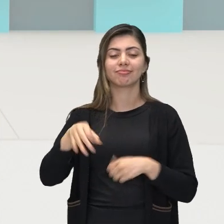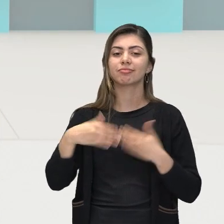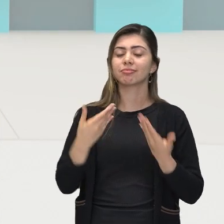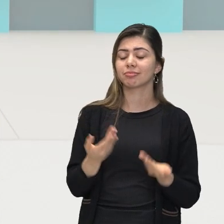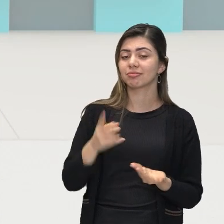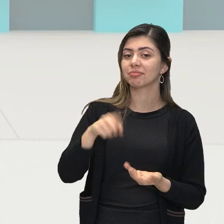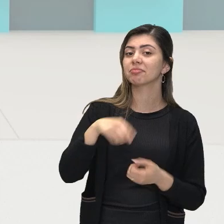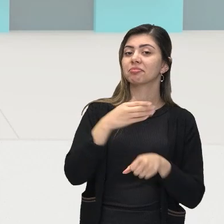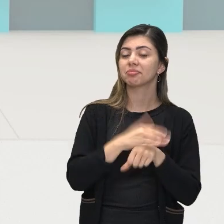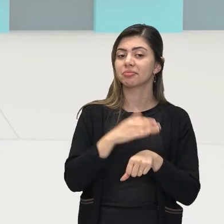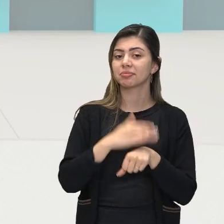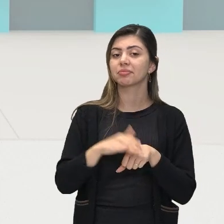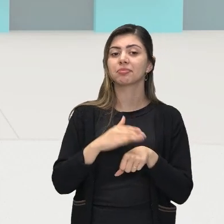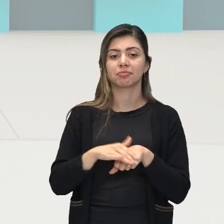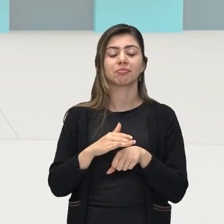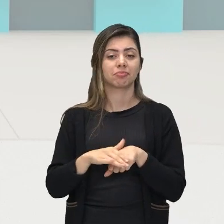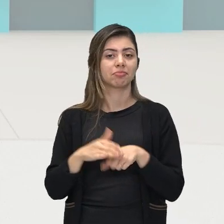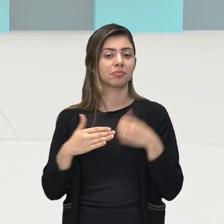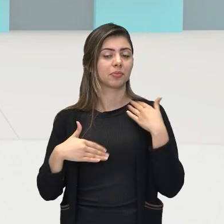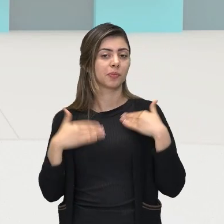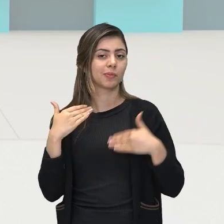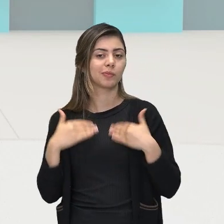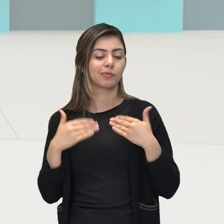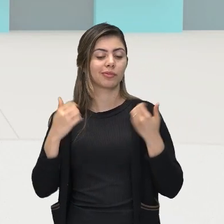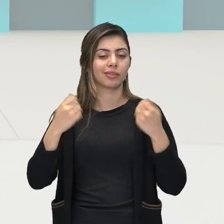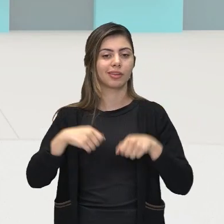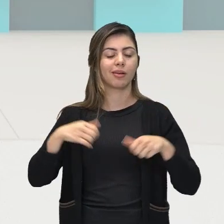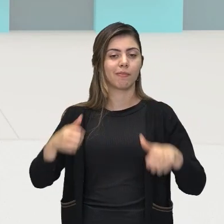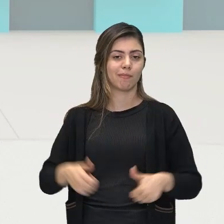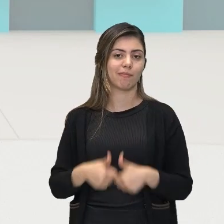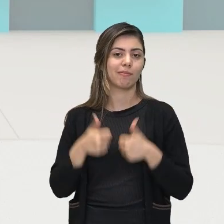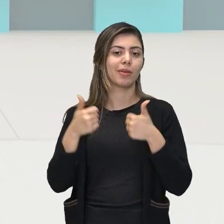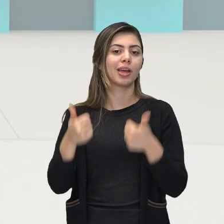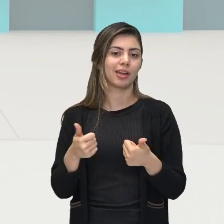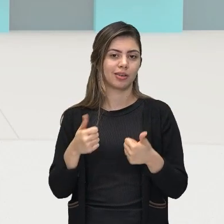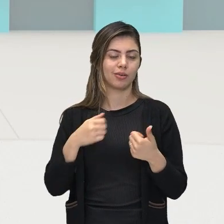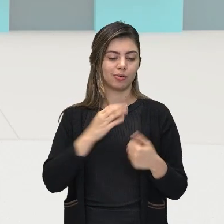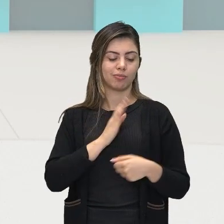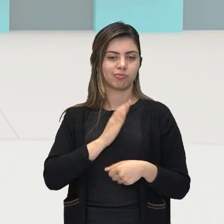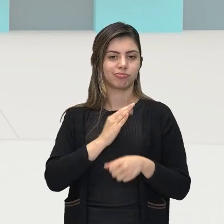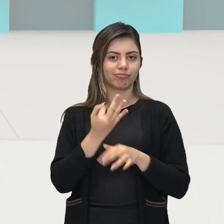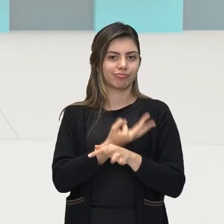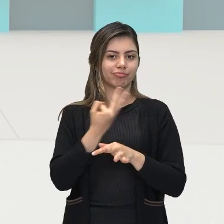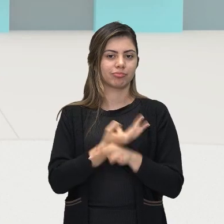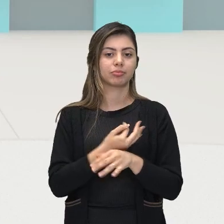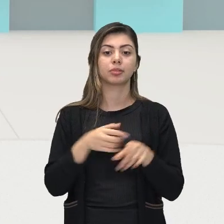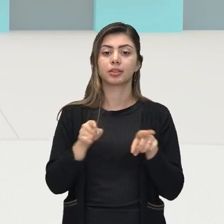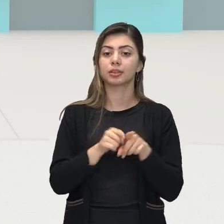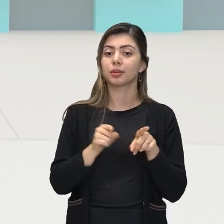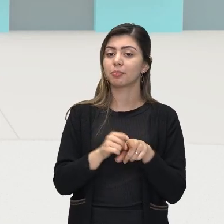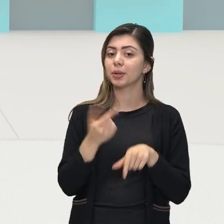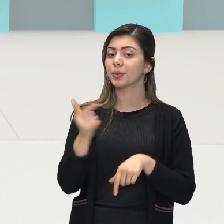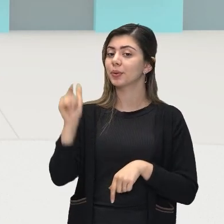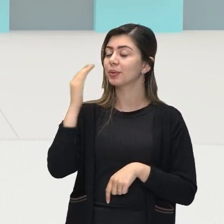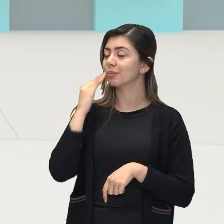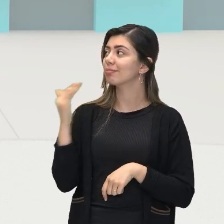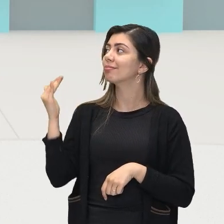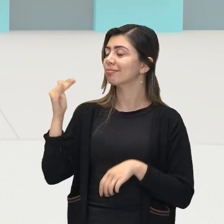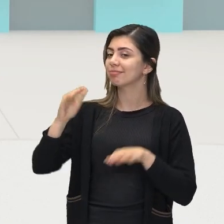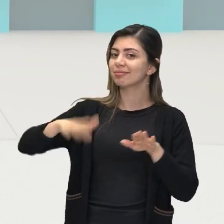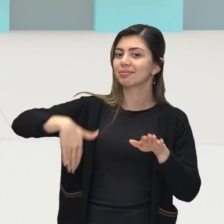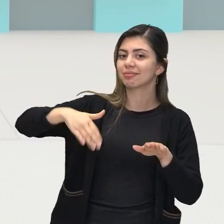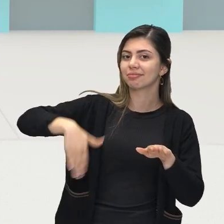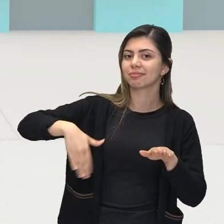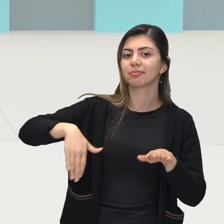uma atividade aeróbica também, que ajuda a melhorar esse aspecto do cardiovascular, e também a natação. Então, como exemplos